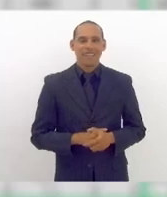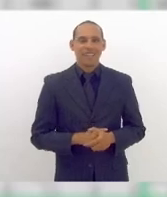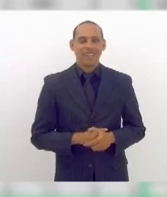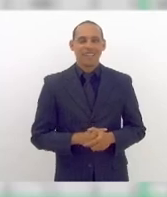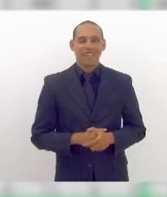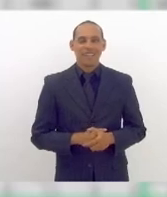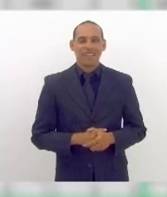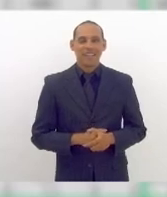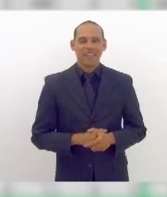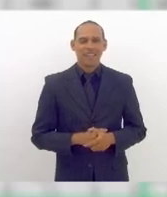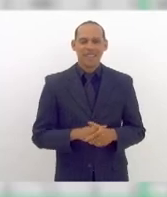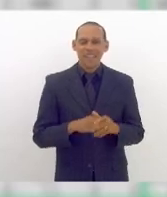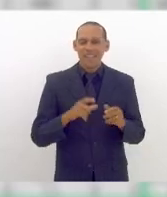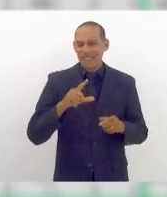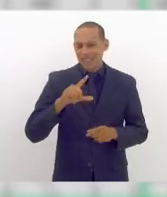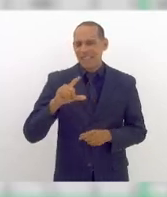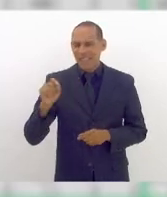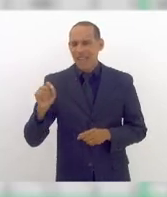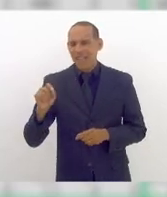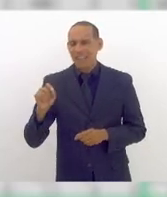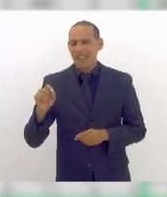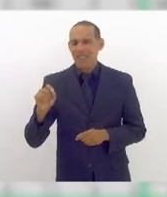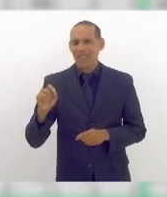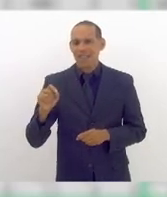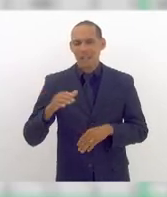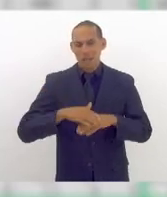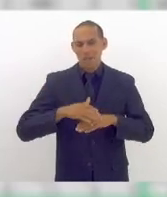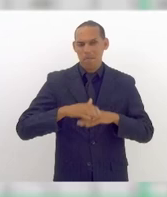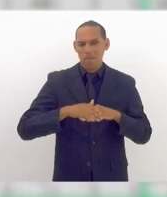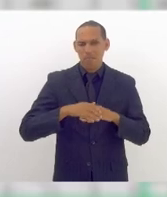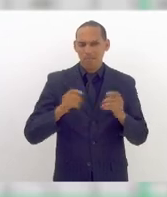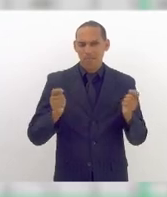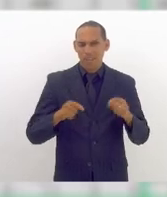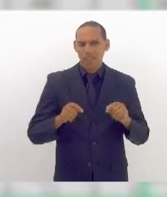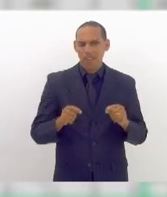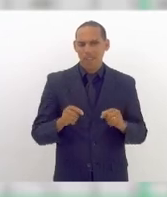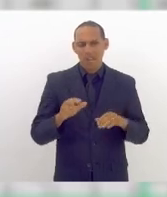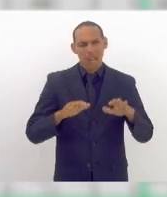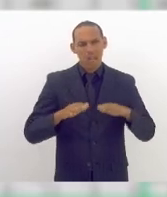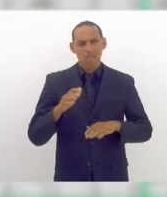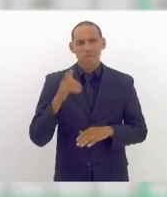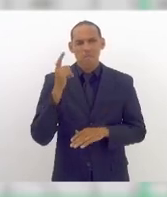se puder sair da apresentação aí de manualmente talvez Facilite